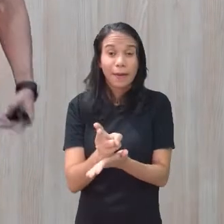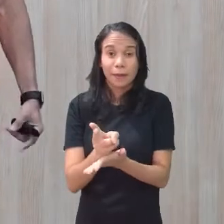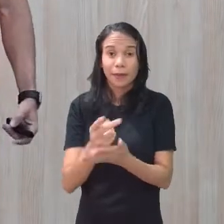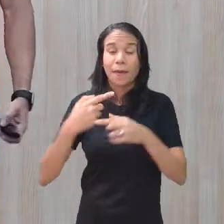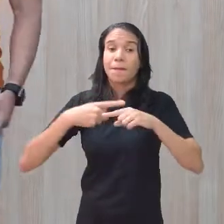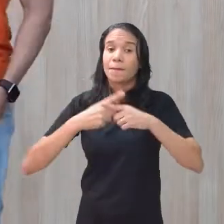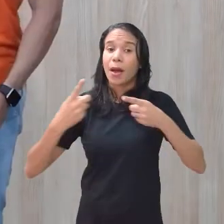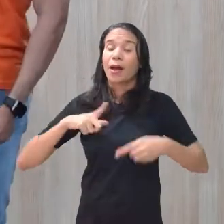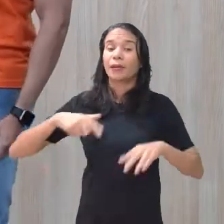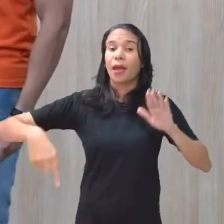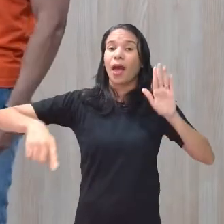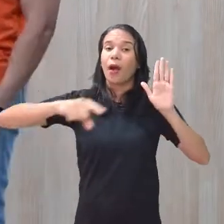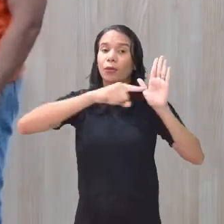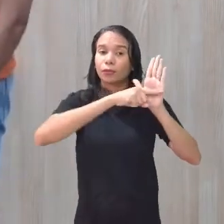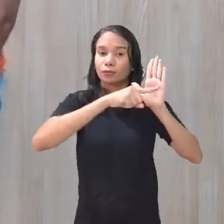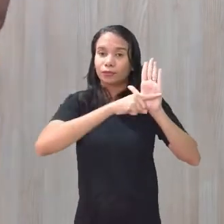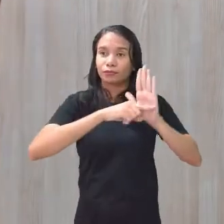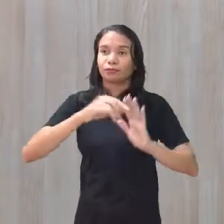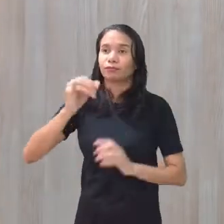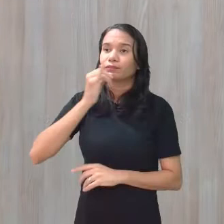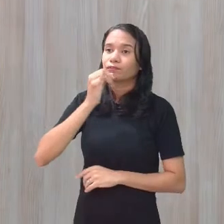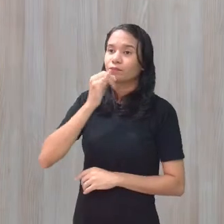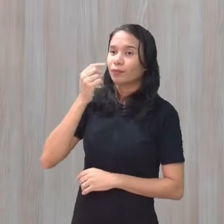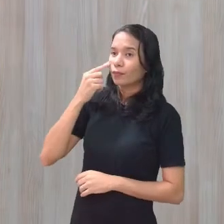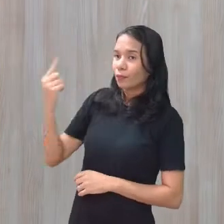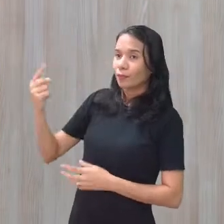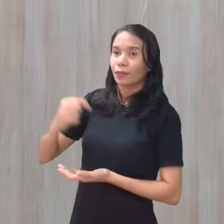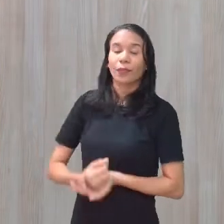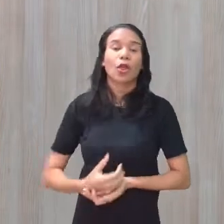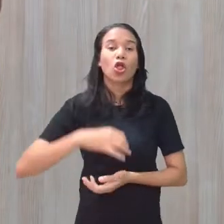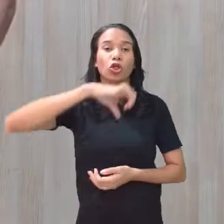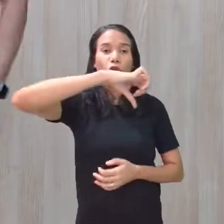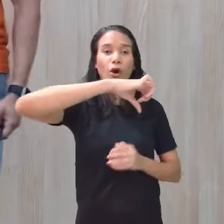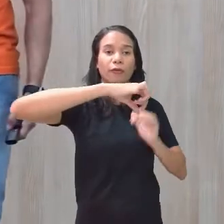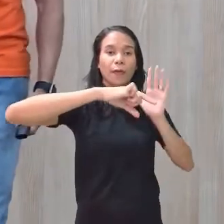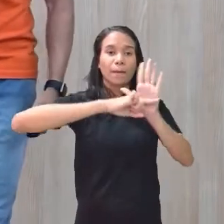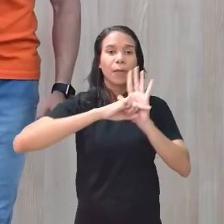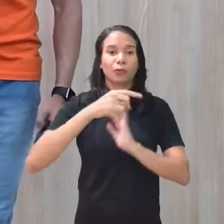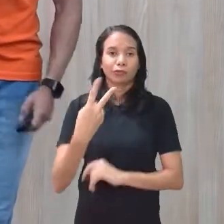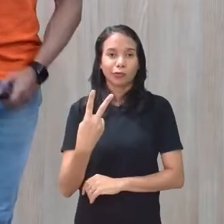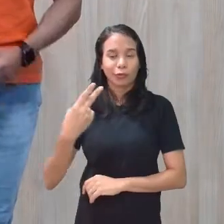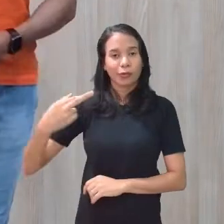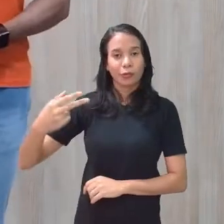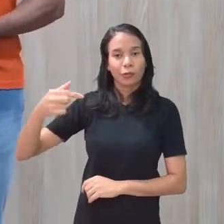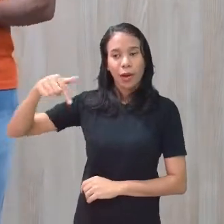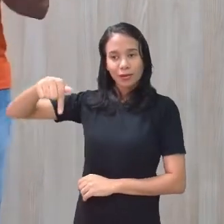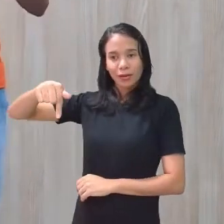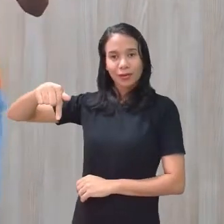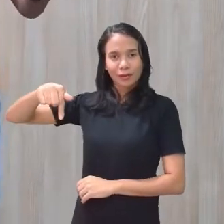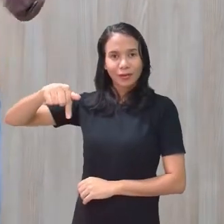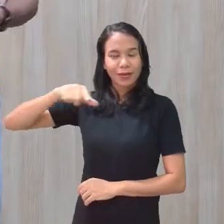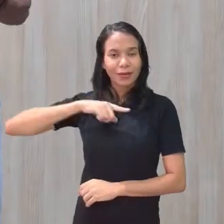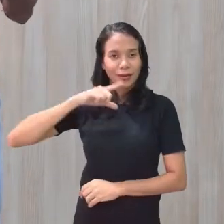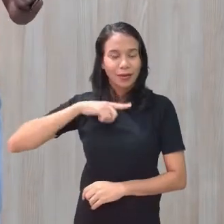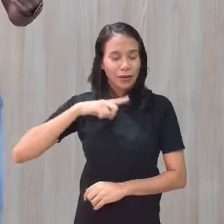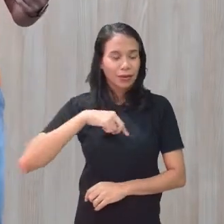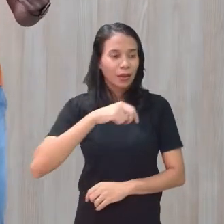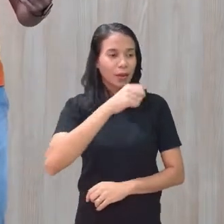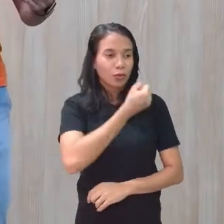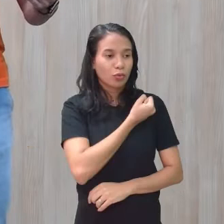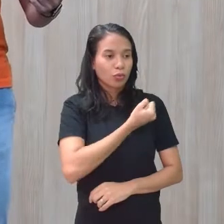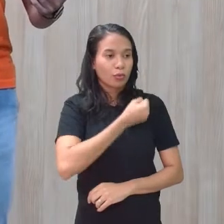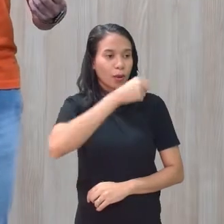na subtração, eu tenho aqui, ó, por exemplo, 9 menos 2 igual a 7. Eu subtraí 2 números